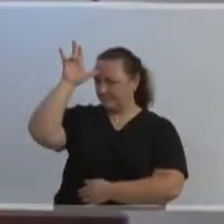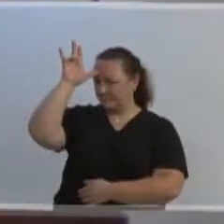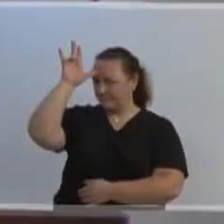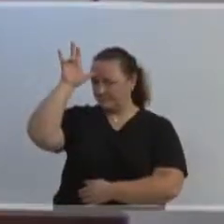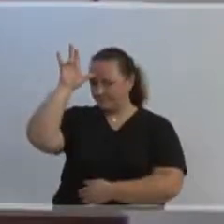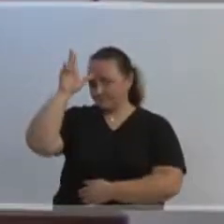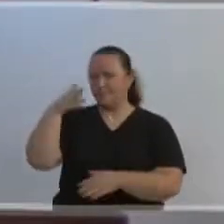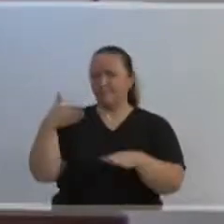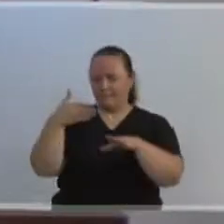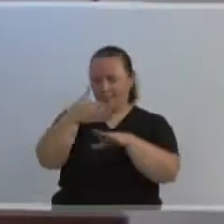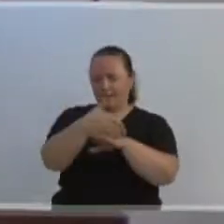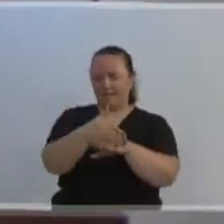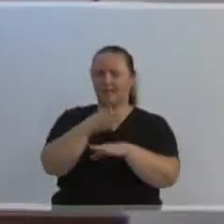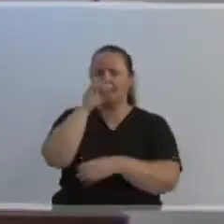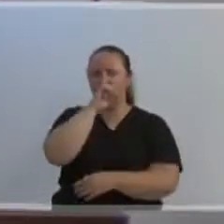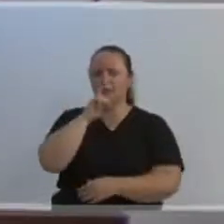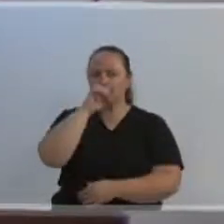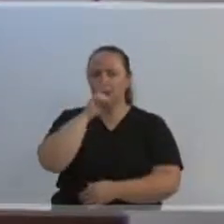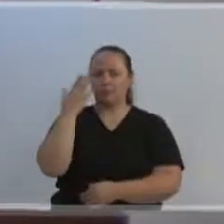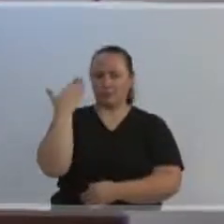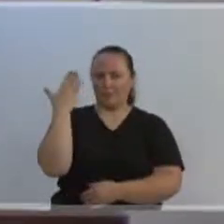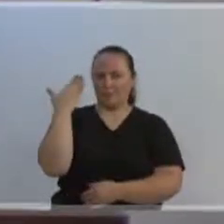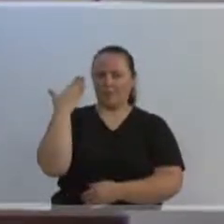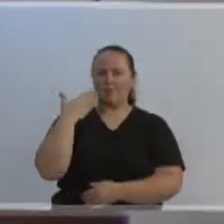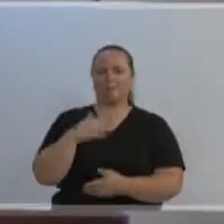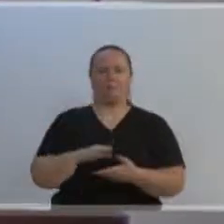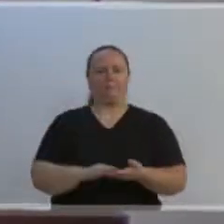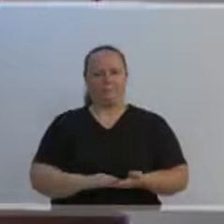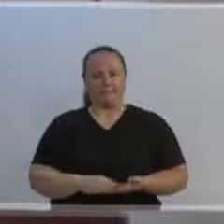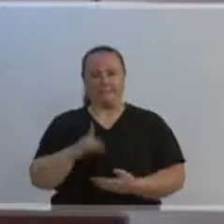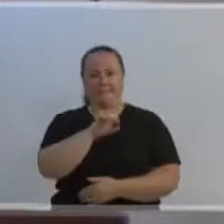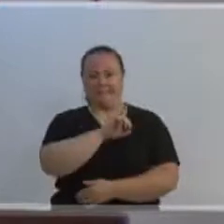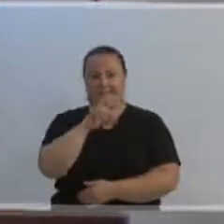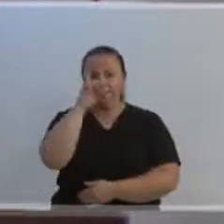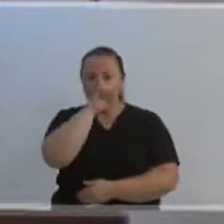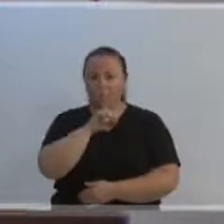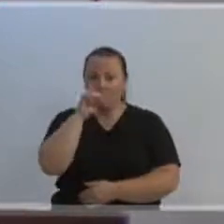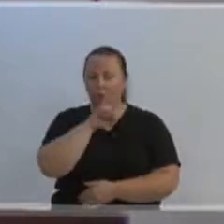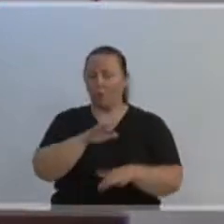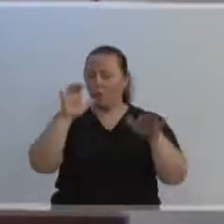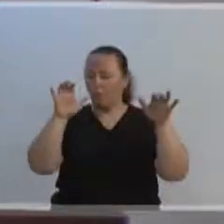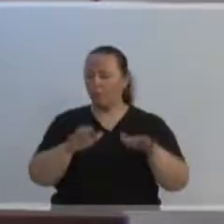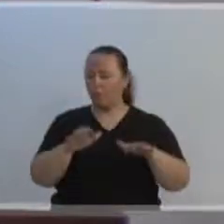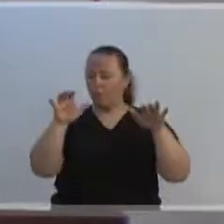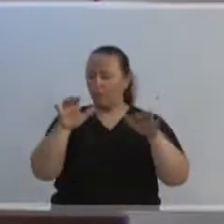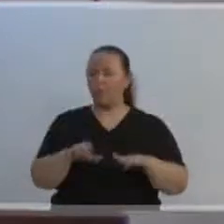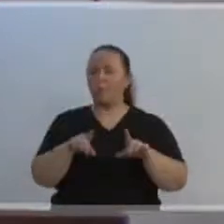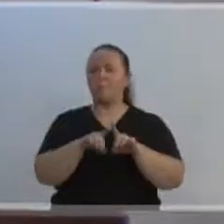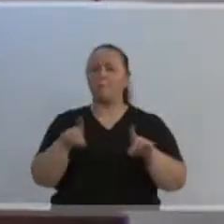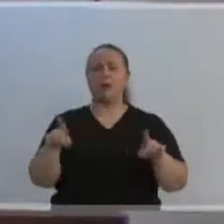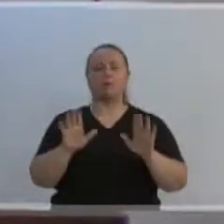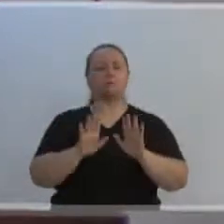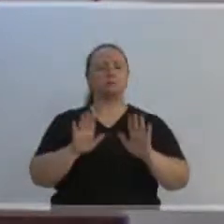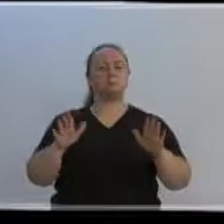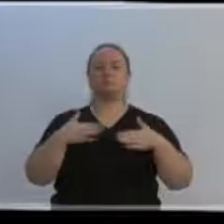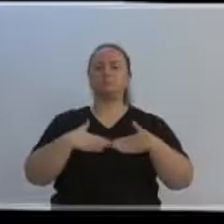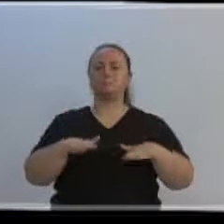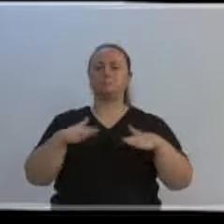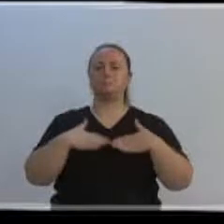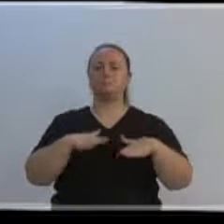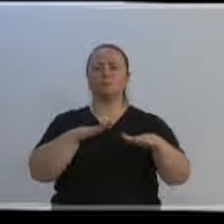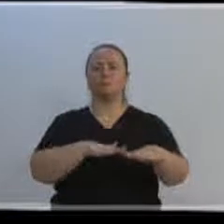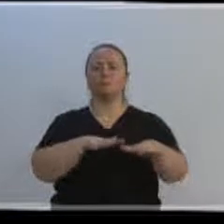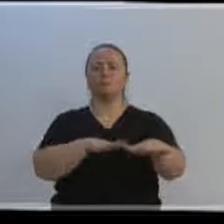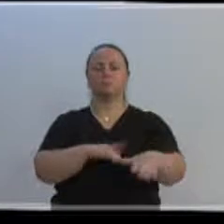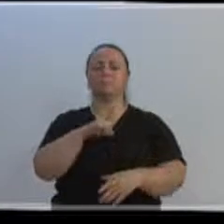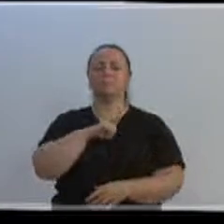último domingo com muita chuva mas lá estiveram desfilando e embora que com